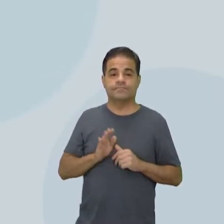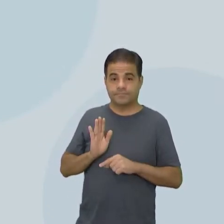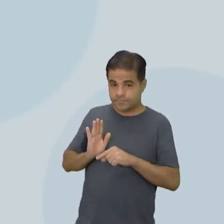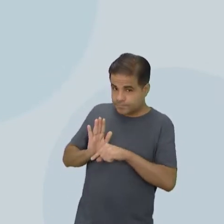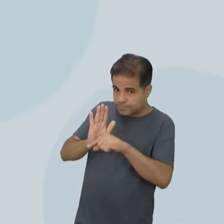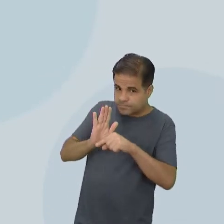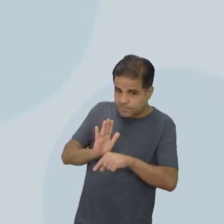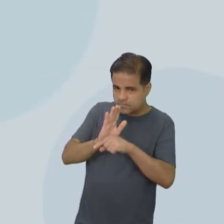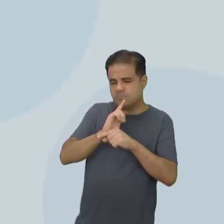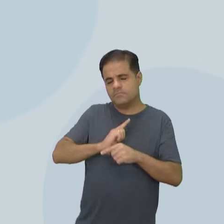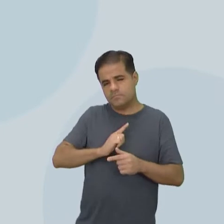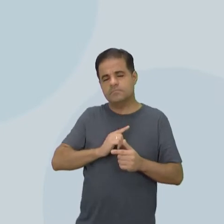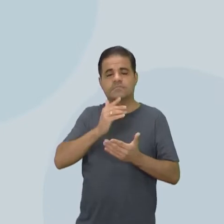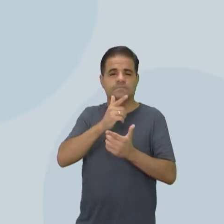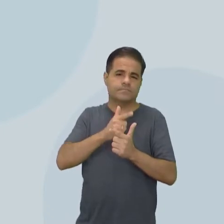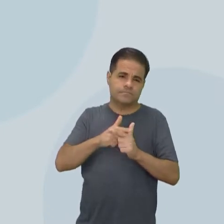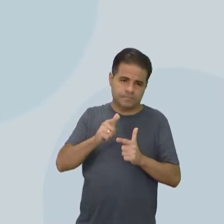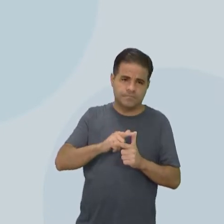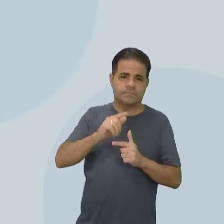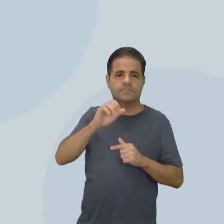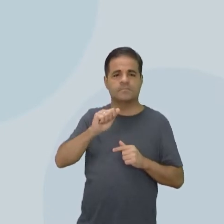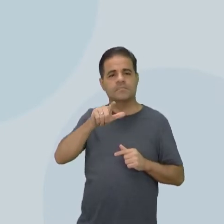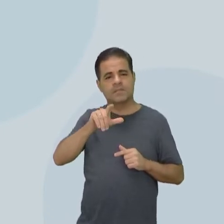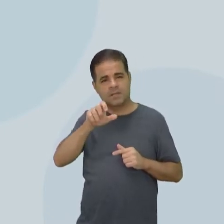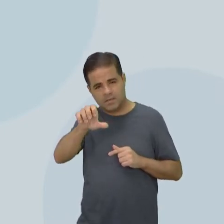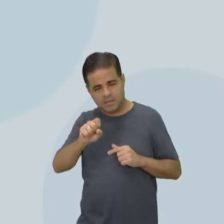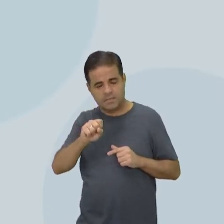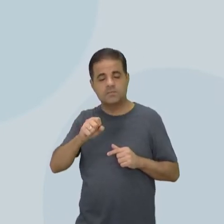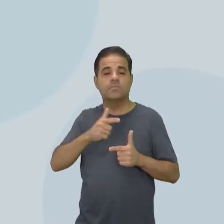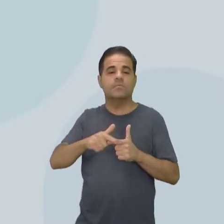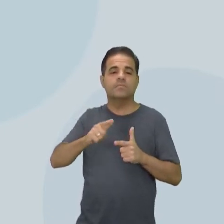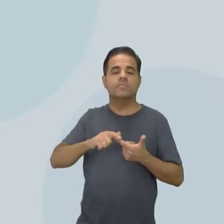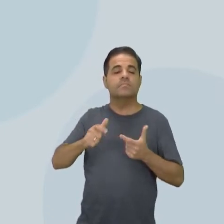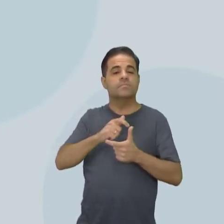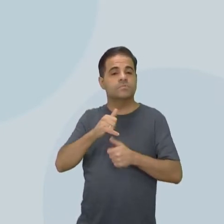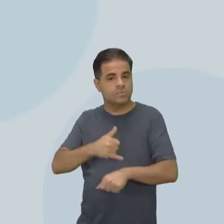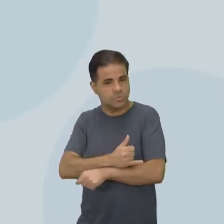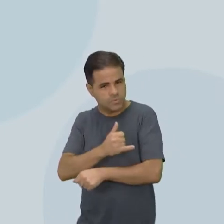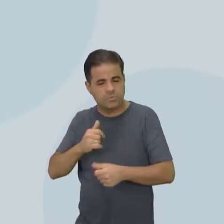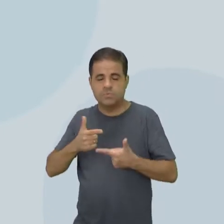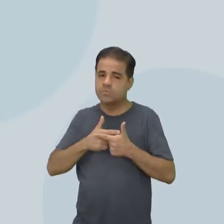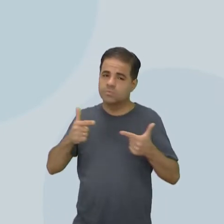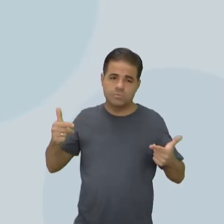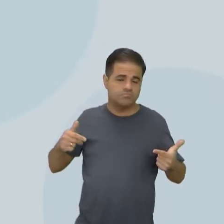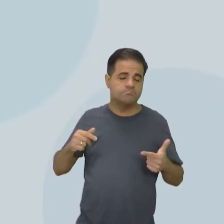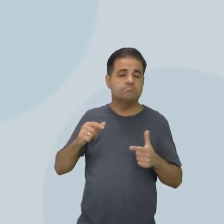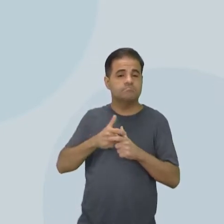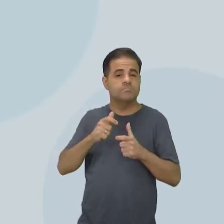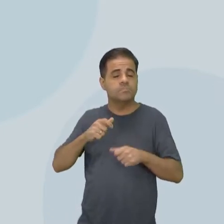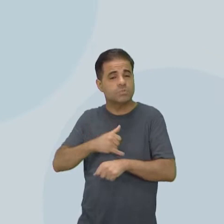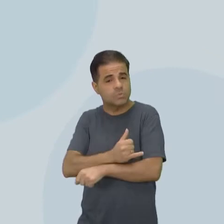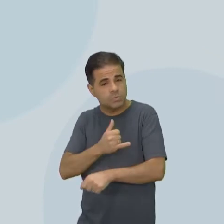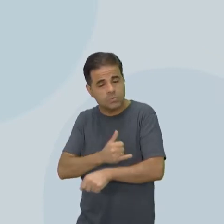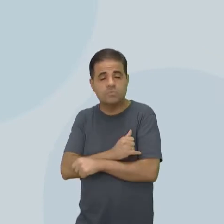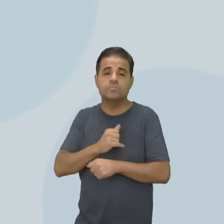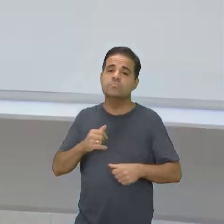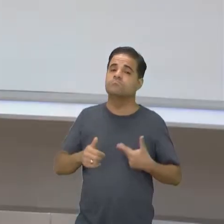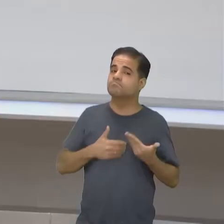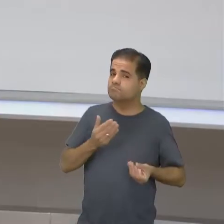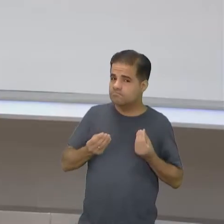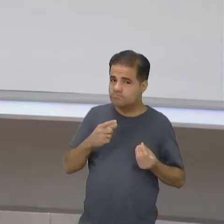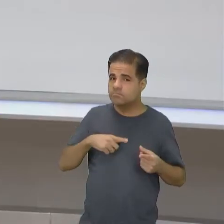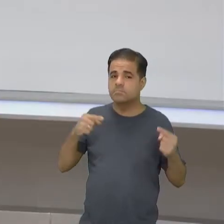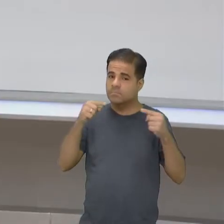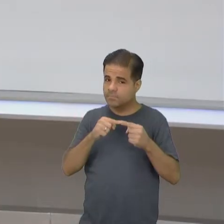Eu sei que há algum problema com a Alex Caruso, algum problema estrutural, ou algo a ver com a estrutura. E talvez tenha a